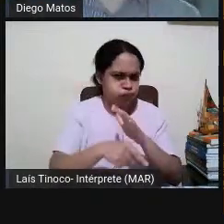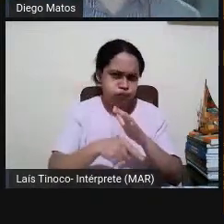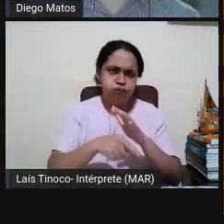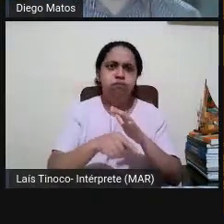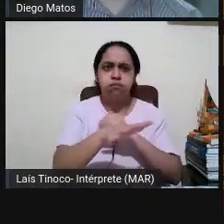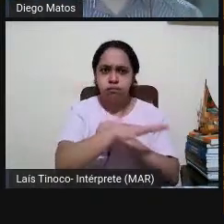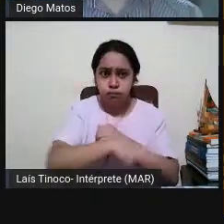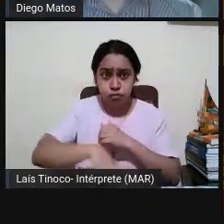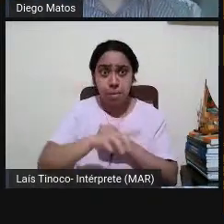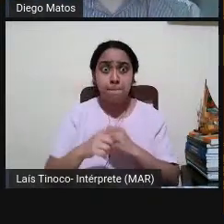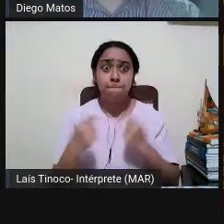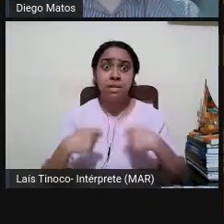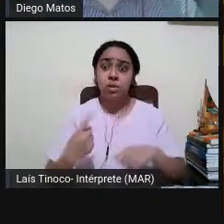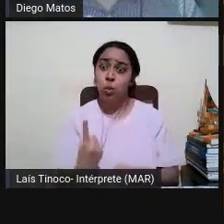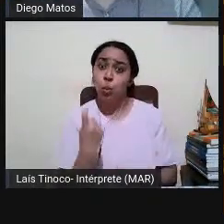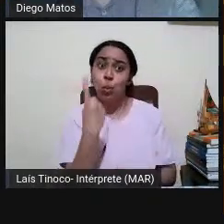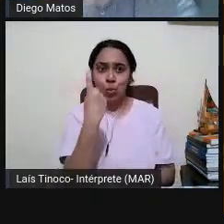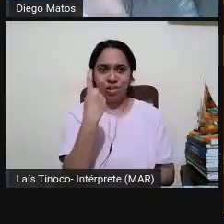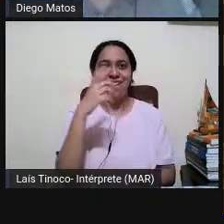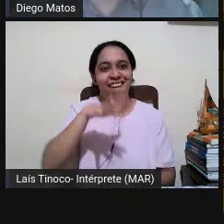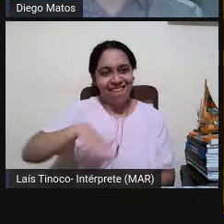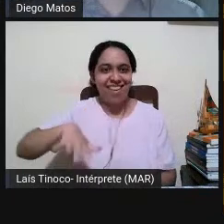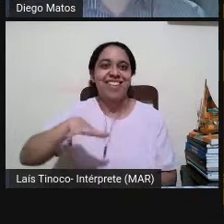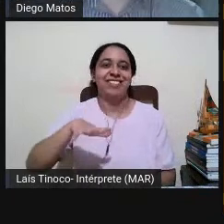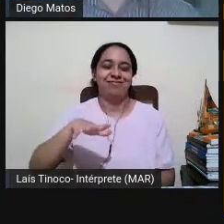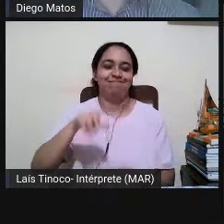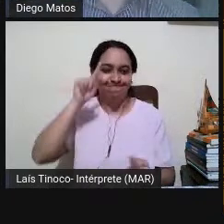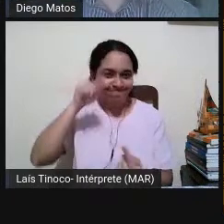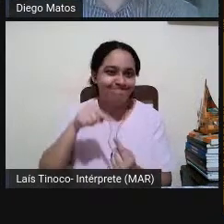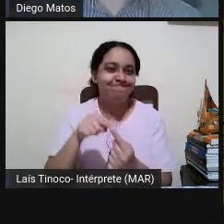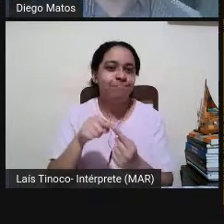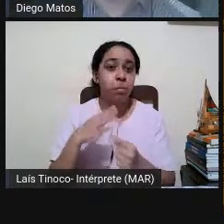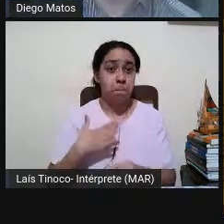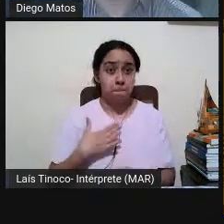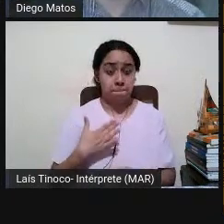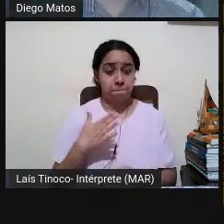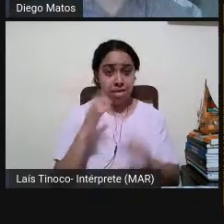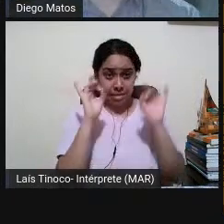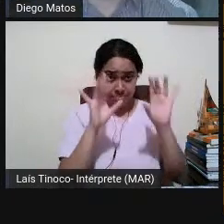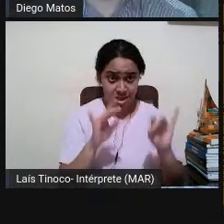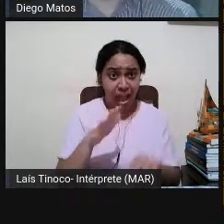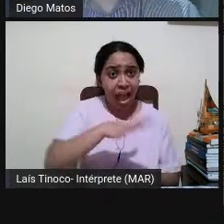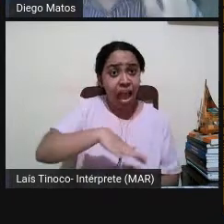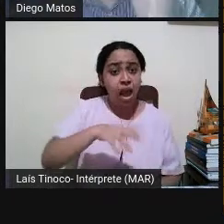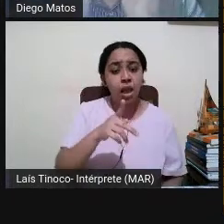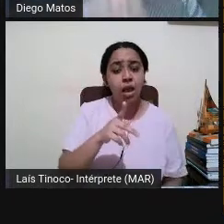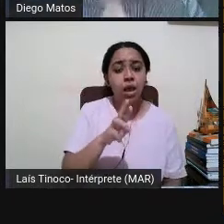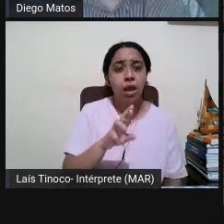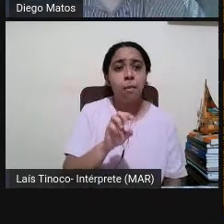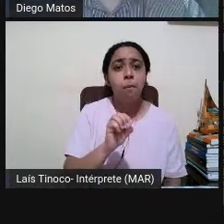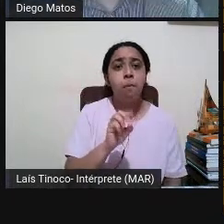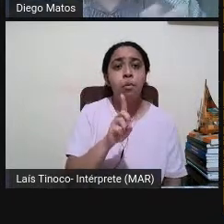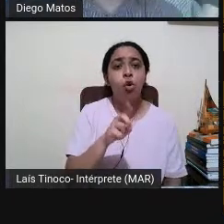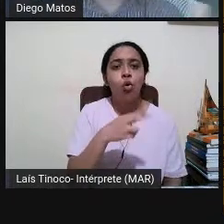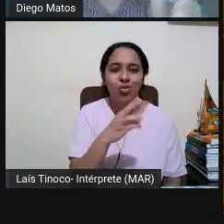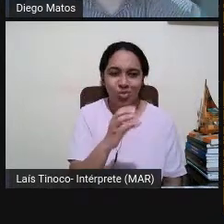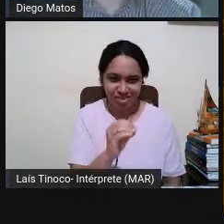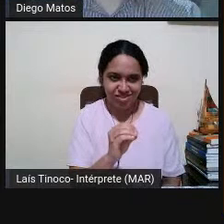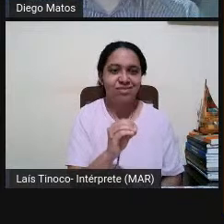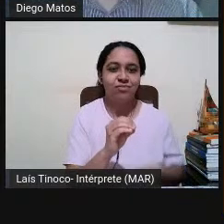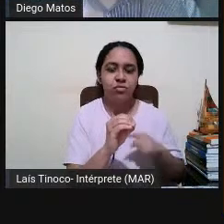gente sempre tem que escolher uma área então é uma das minhas especializações foi na área de produção justamente porque eu